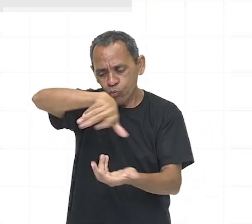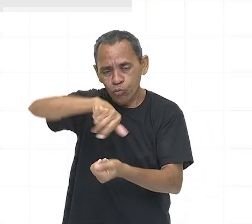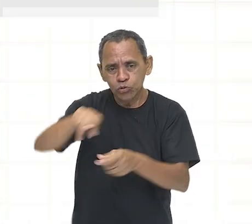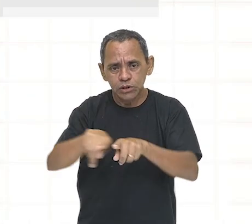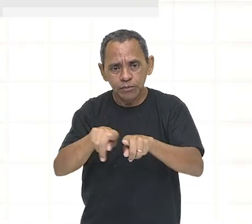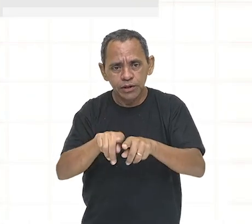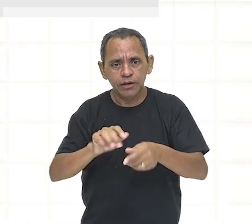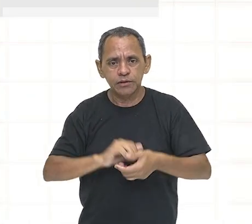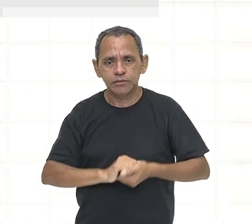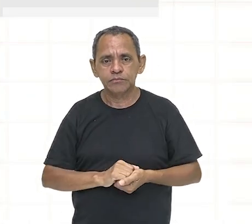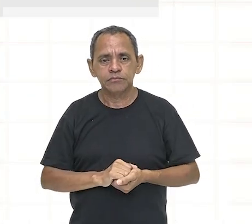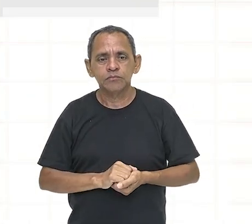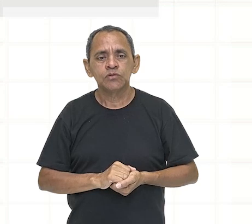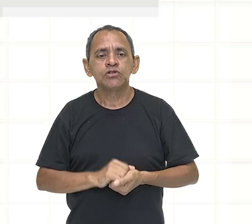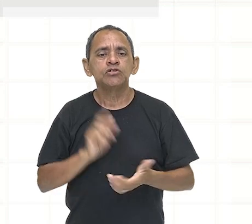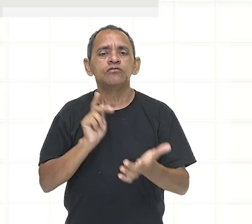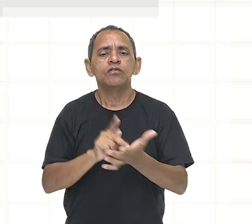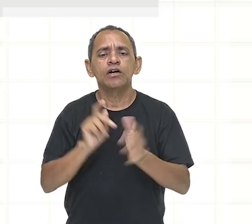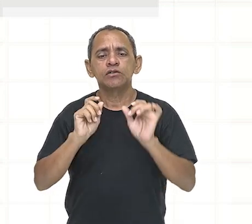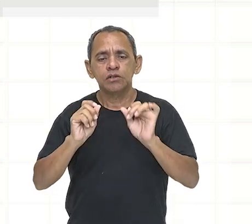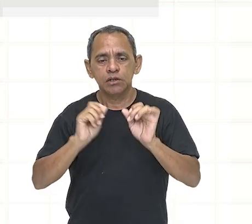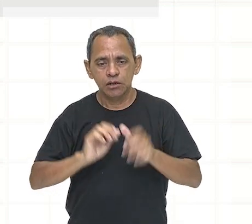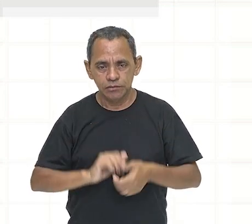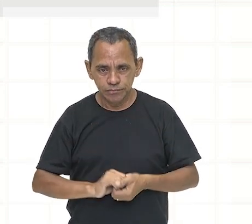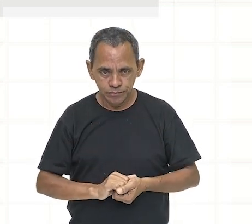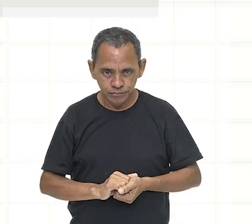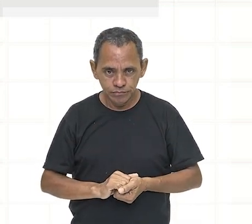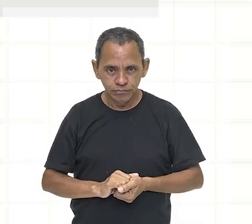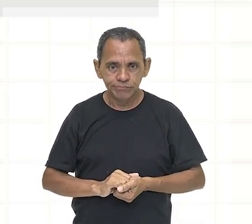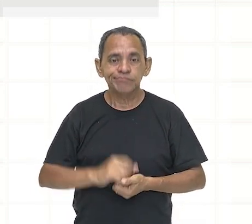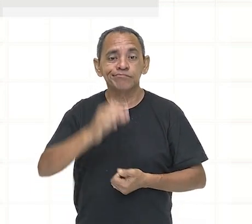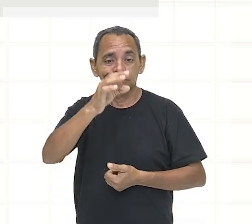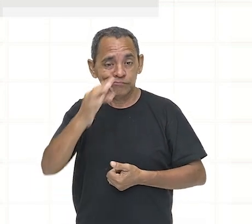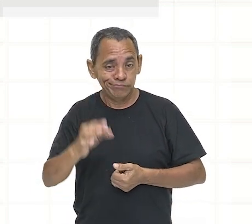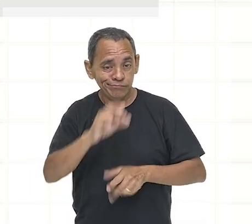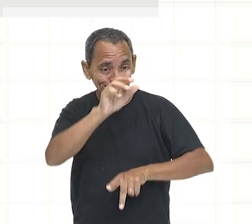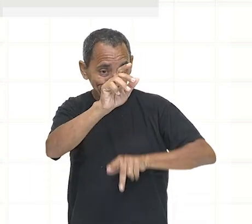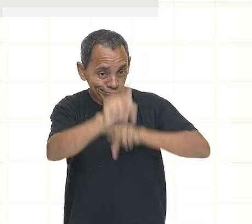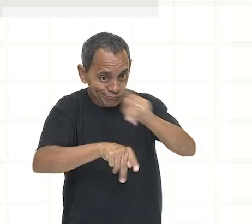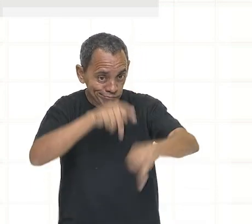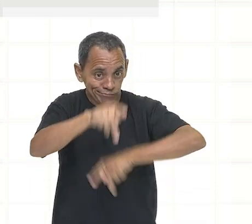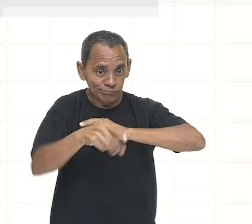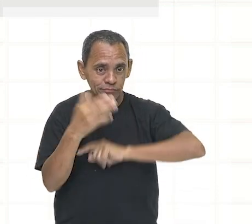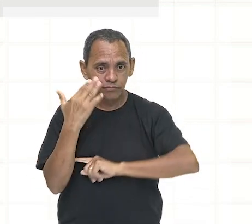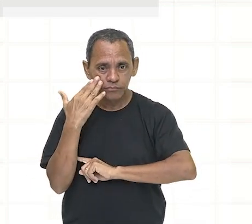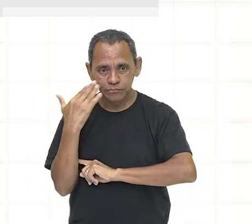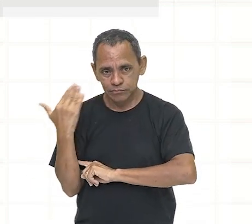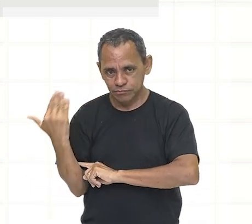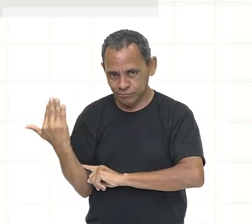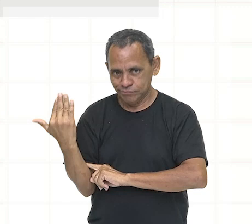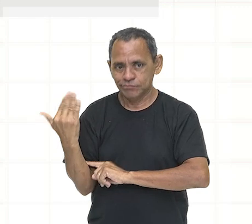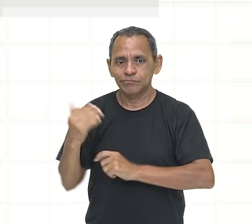que, inclusive, sobre o percentual da população, nós temos aí